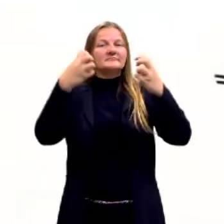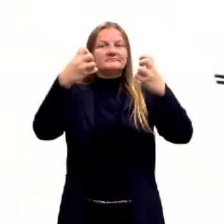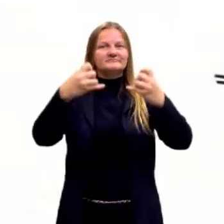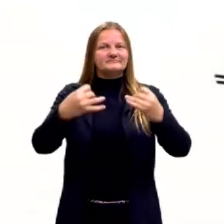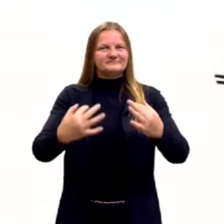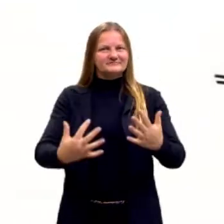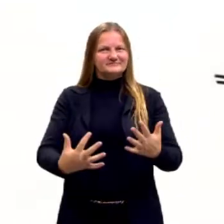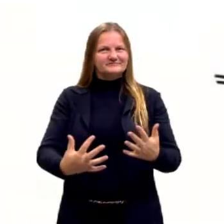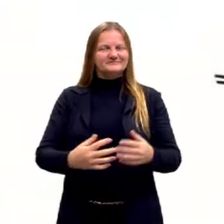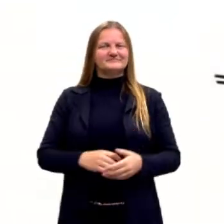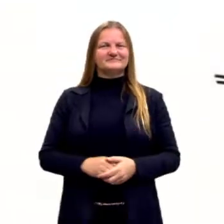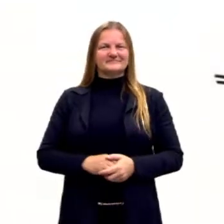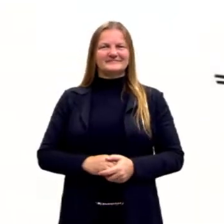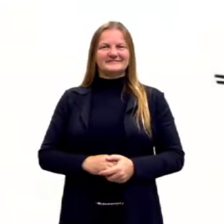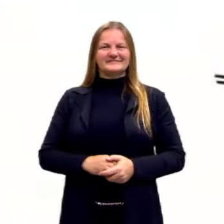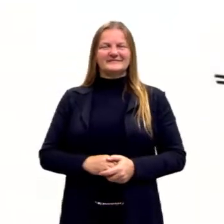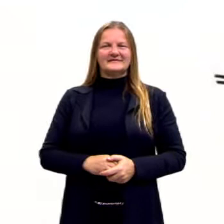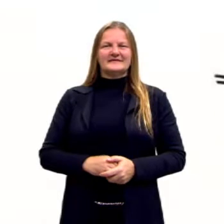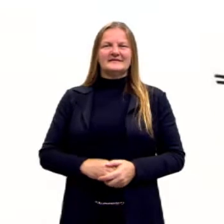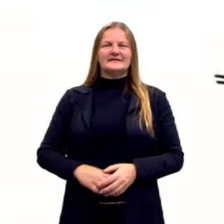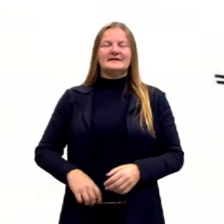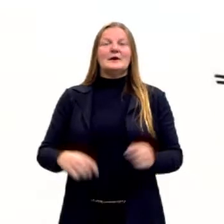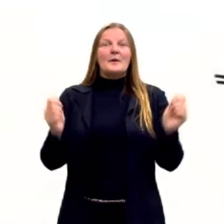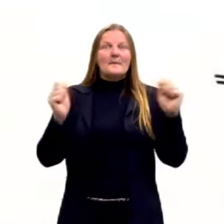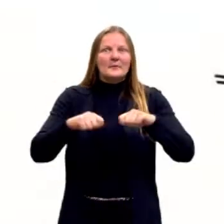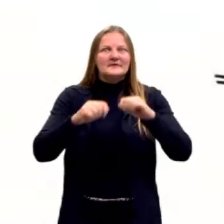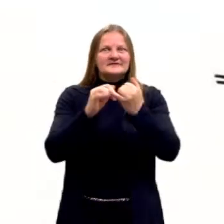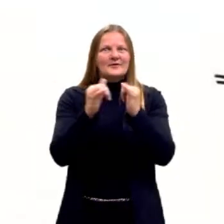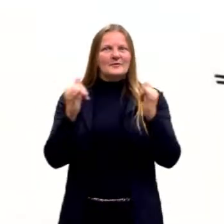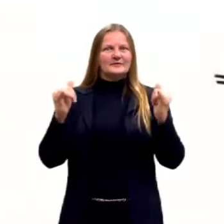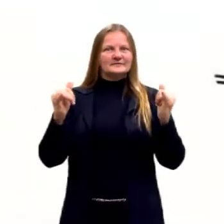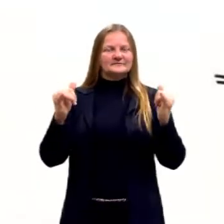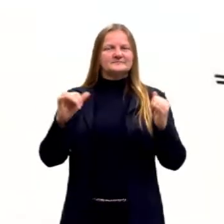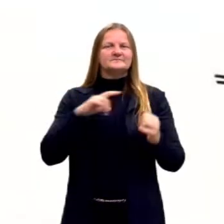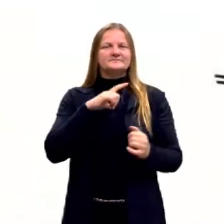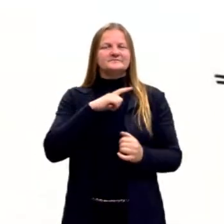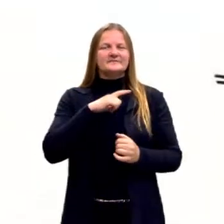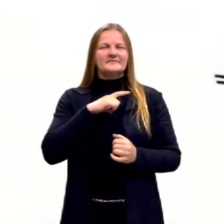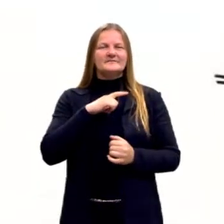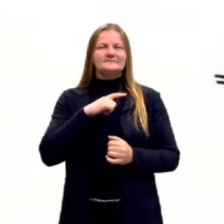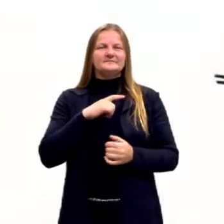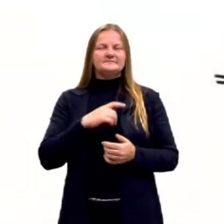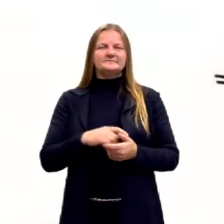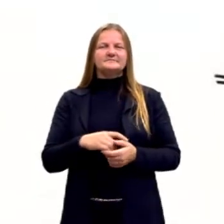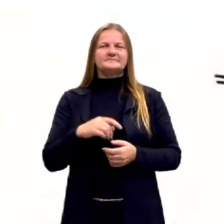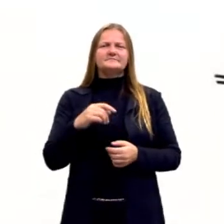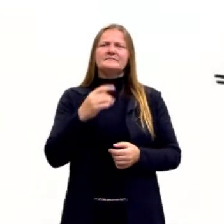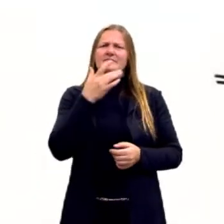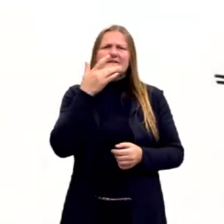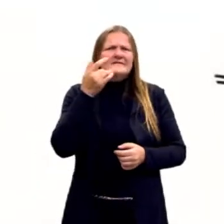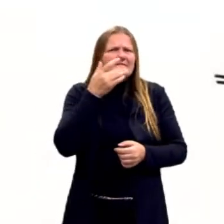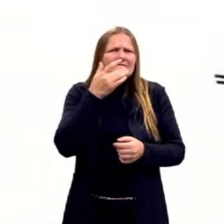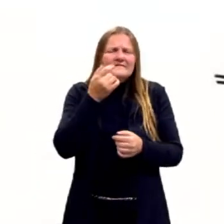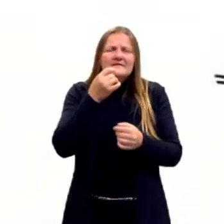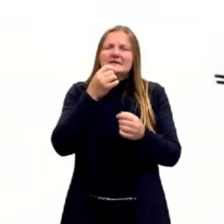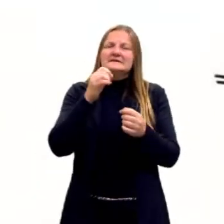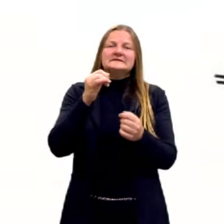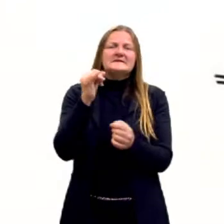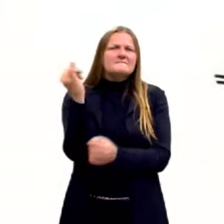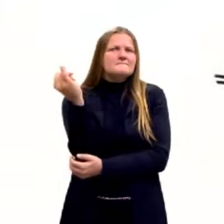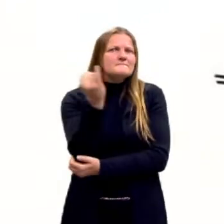isso acontece tá então o potencial elétrico né que a gente falou ele é bem fundamental